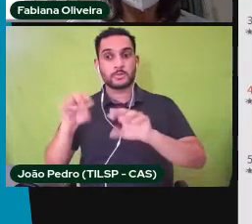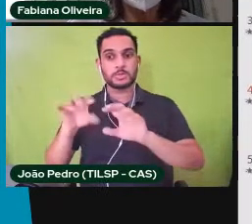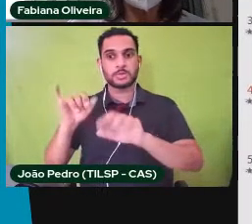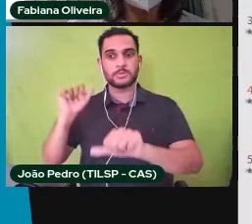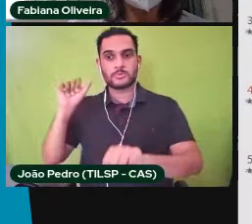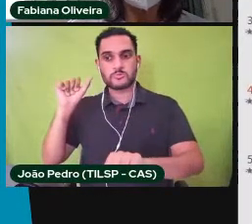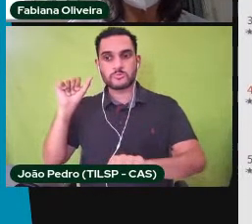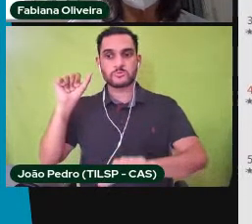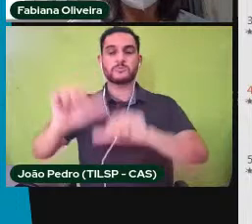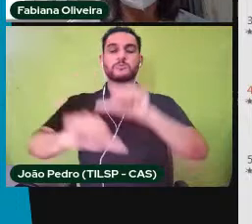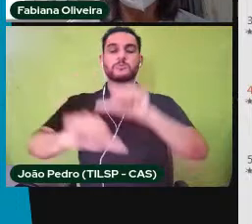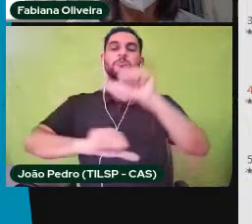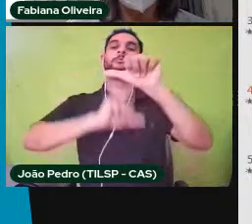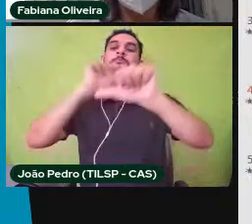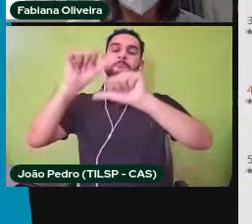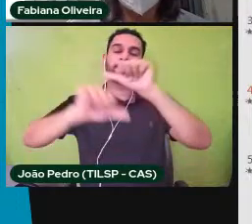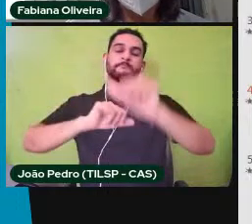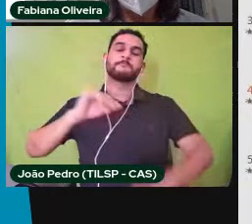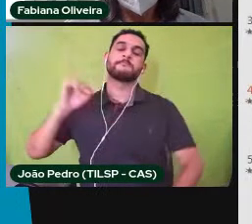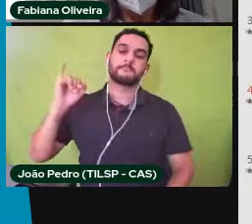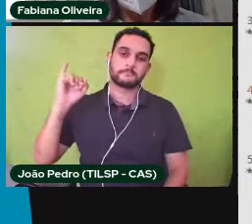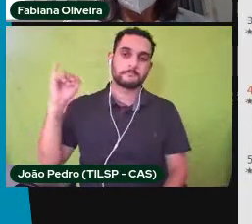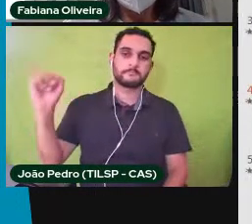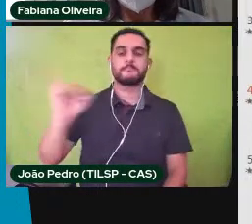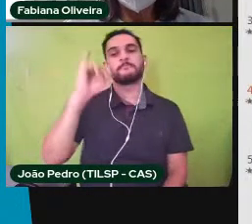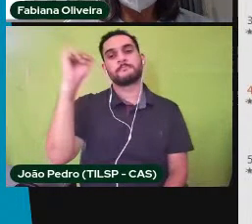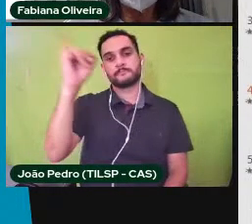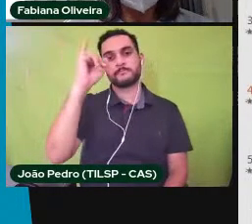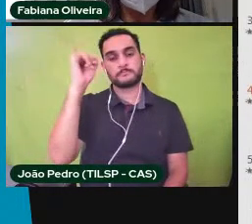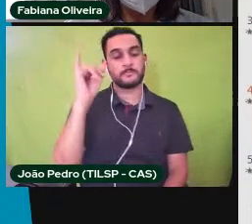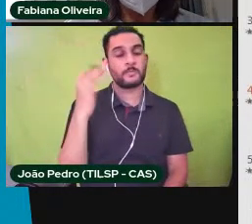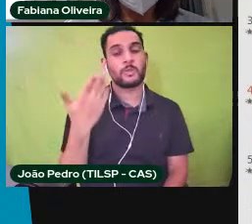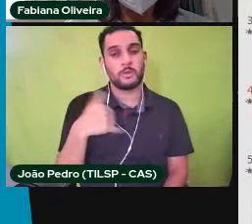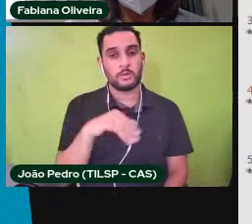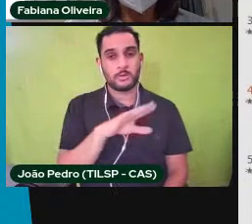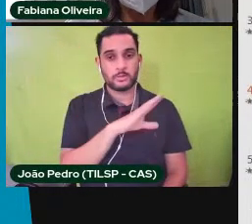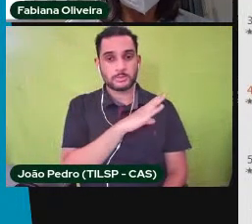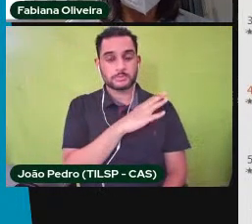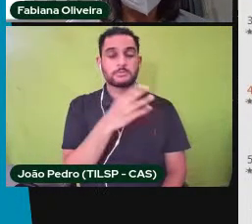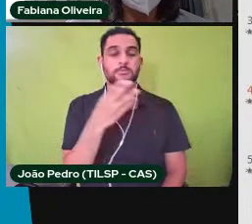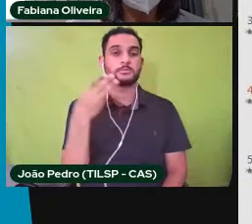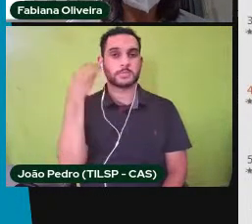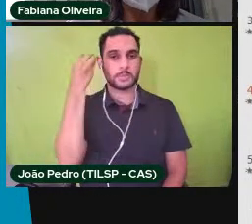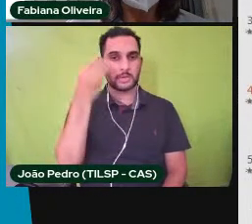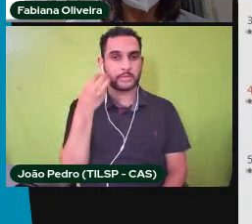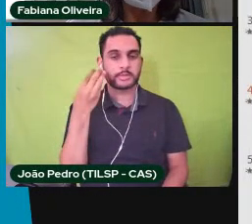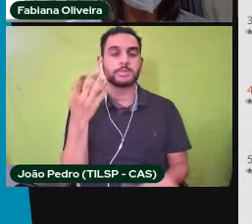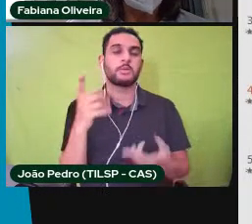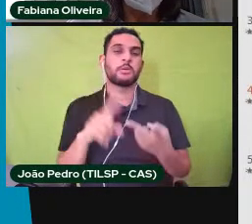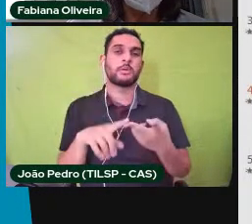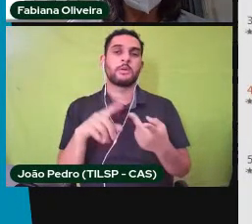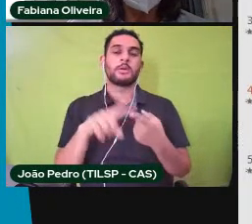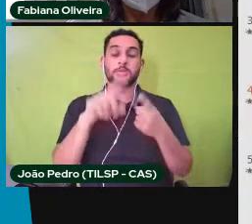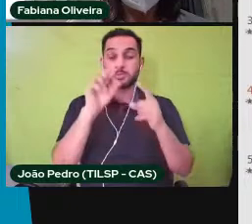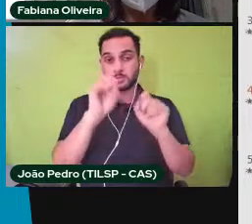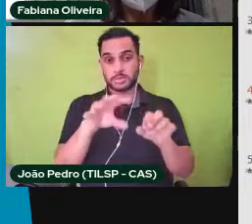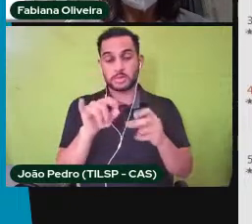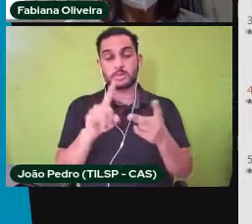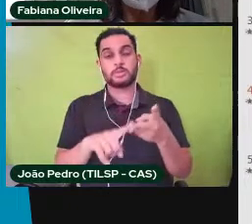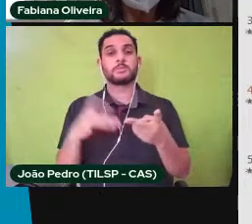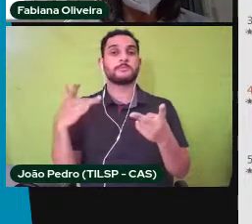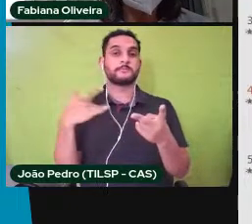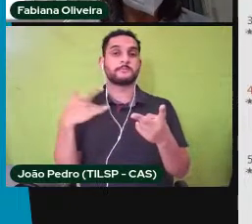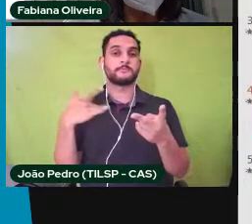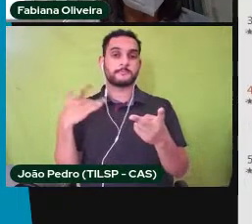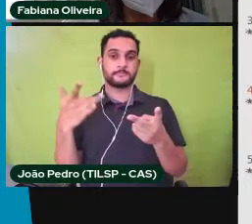nesse processo é de importância crucial. E nós vivemos isso na educação, na saúde,